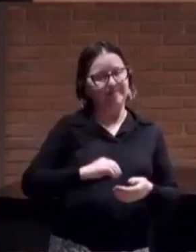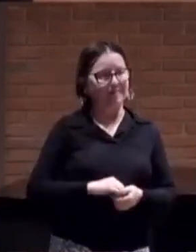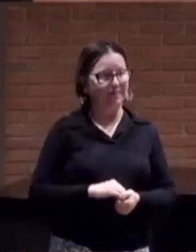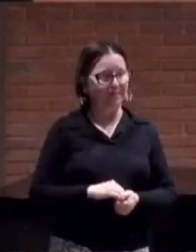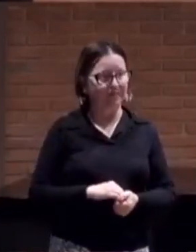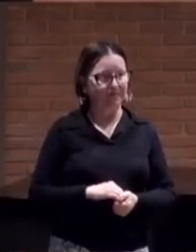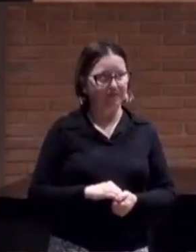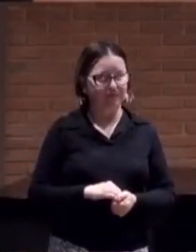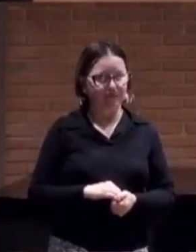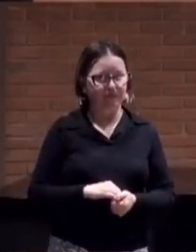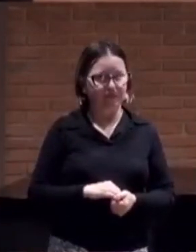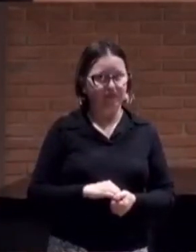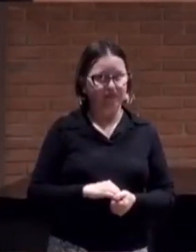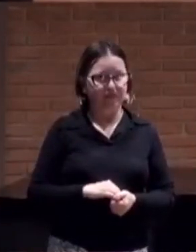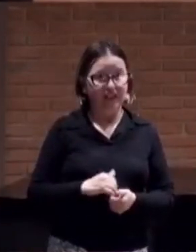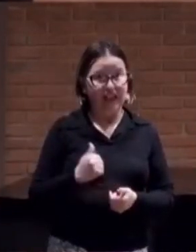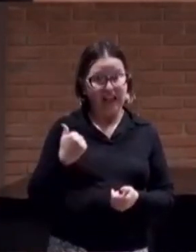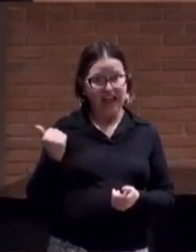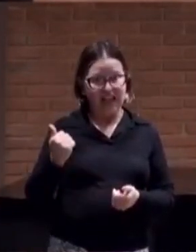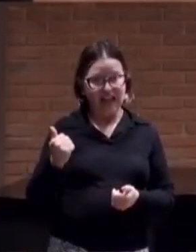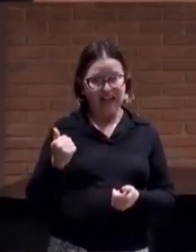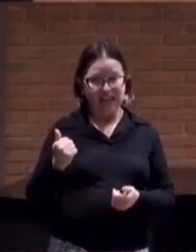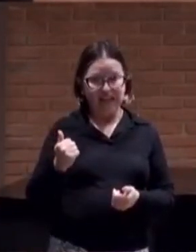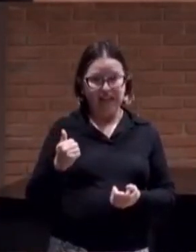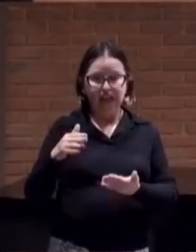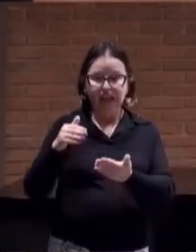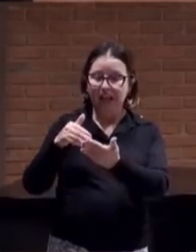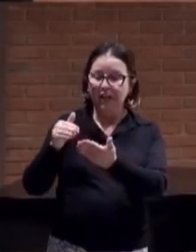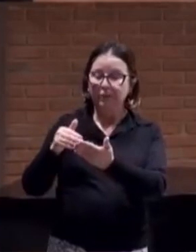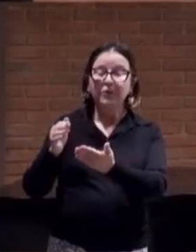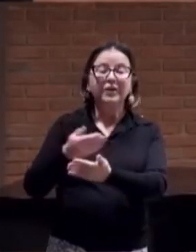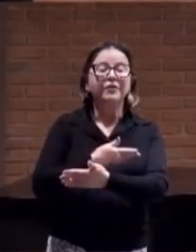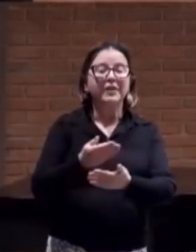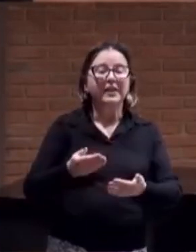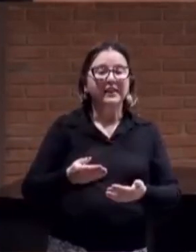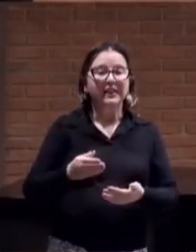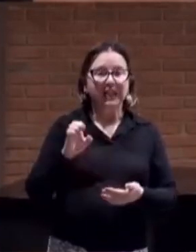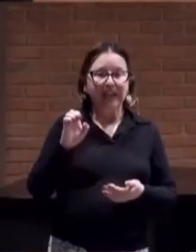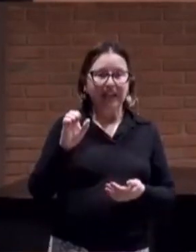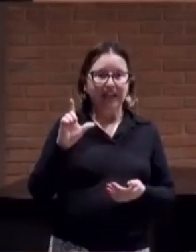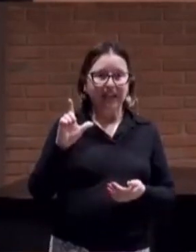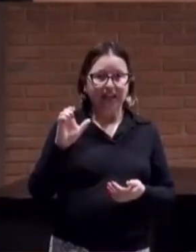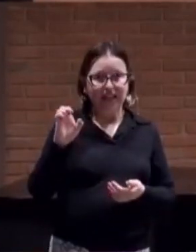eles vos expulsarão da sinagoga. Quem são eles?